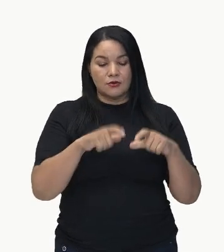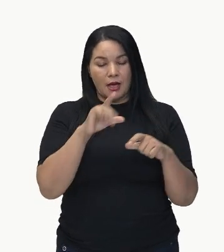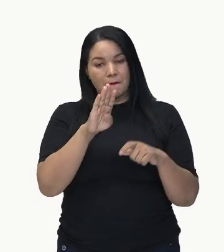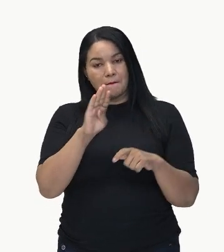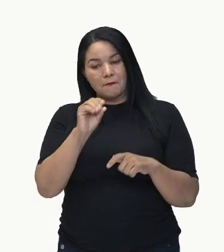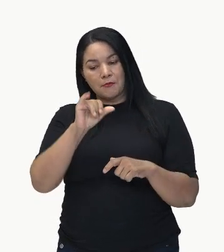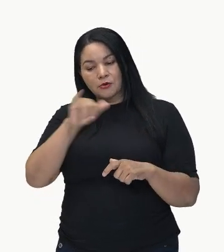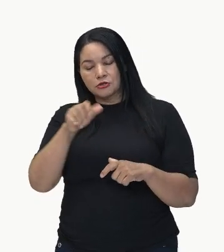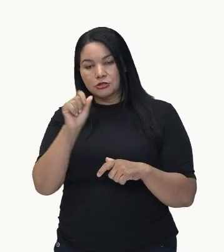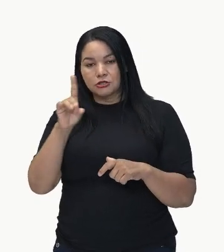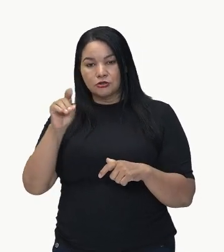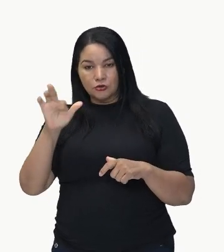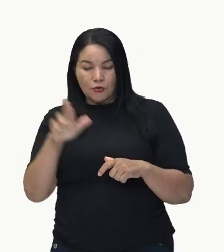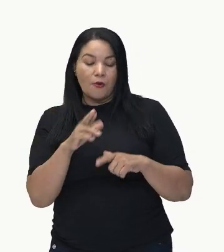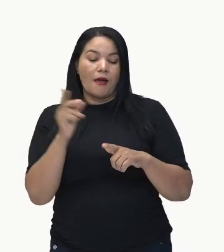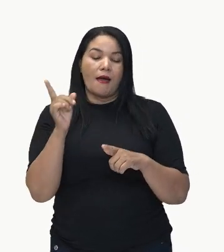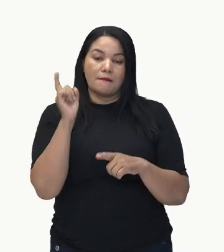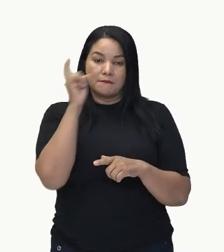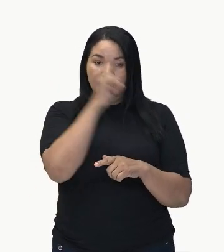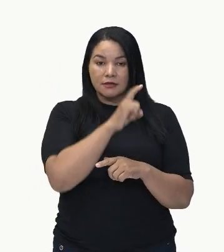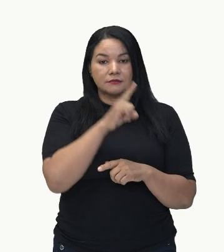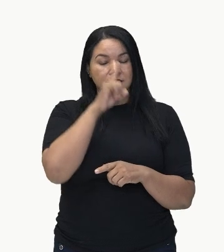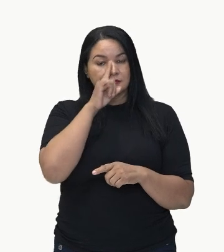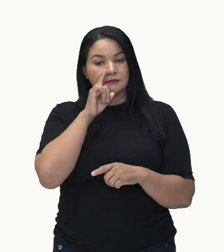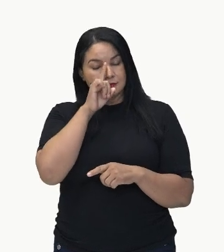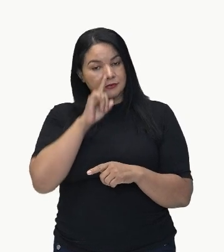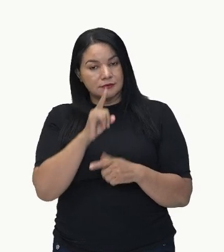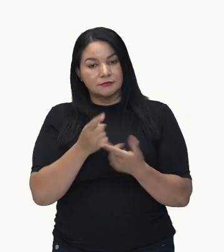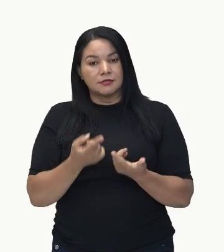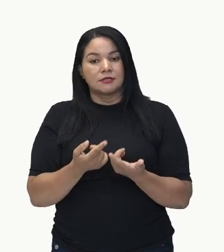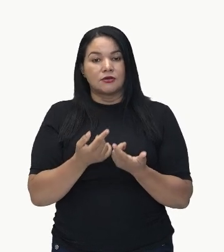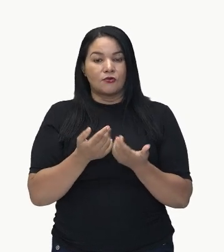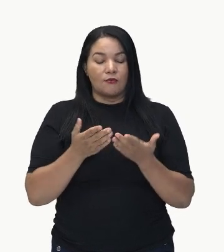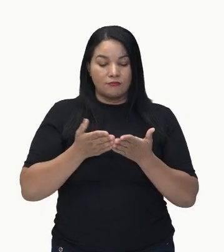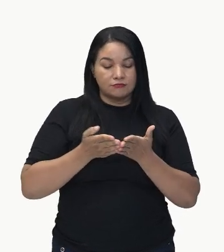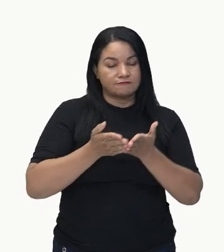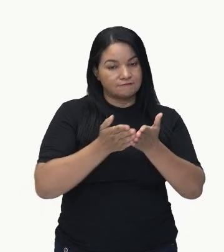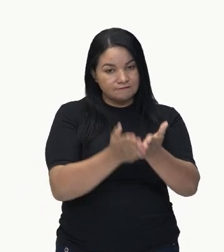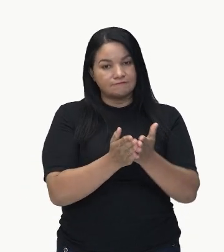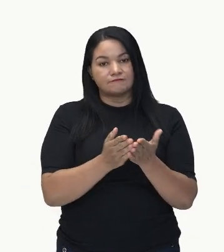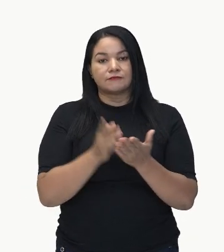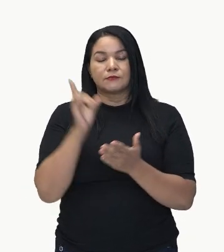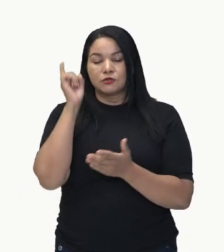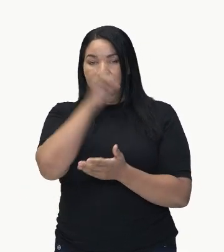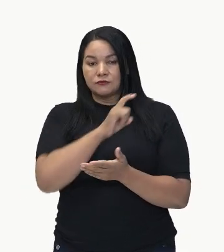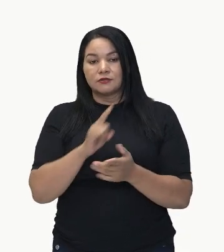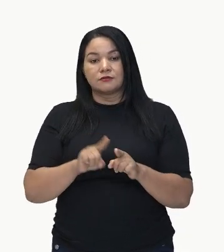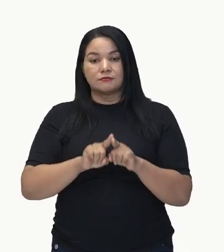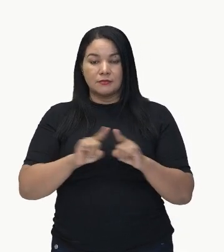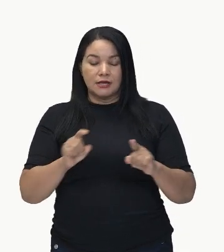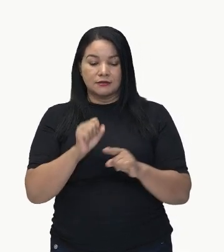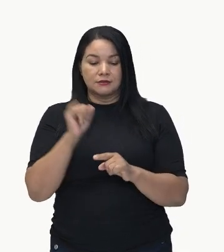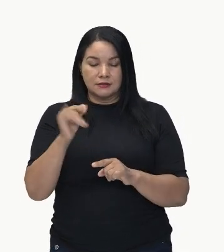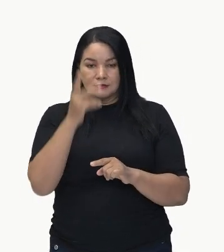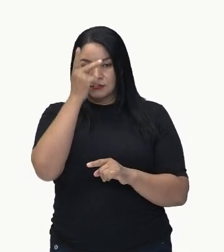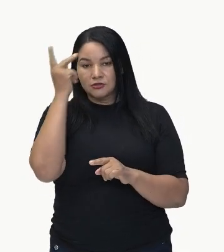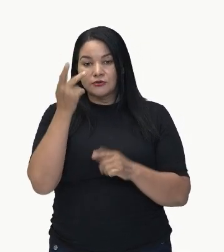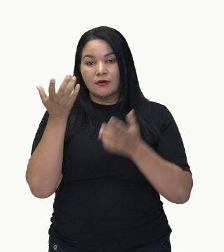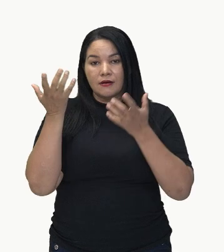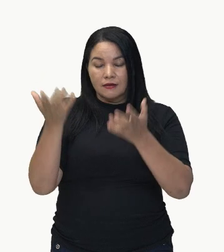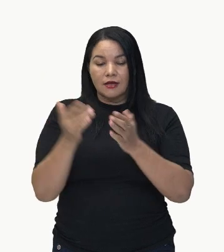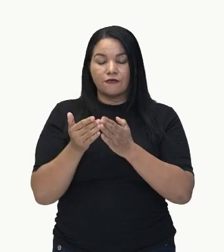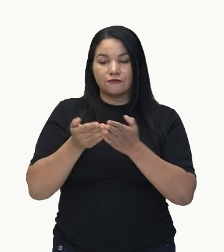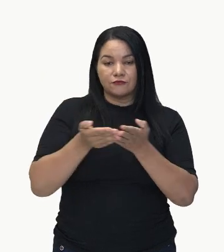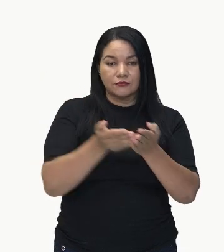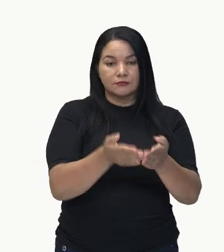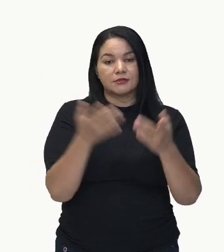era extremamente perigosa e difícil de atravessar, né? Então, quem quer passar além do bojador tem que passar além da dor, ou seja,